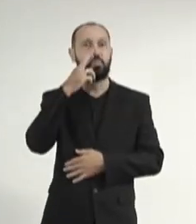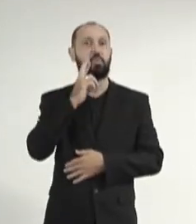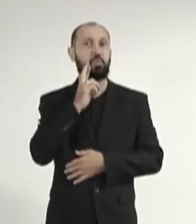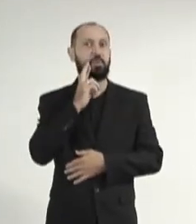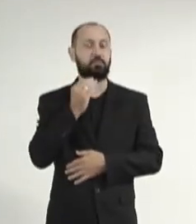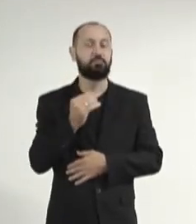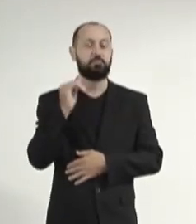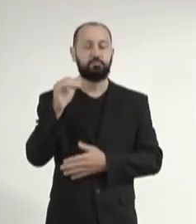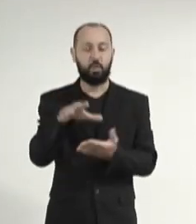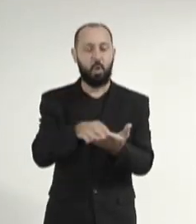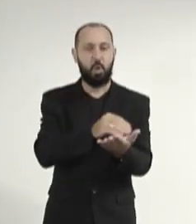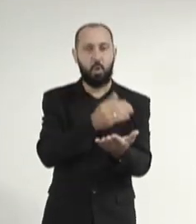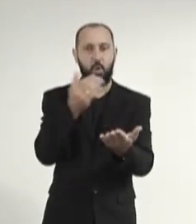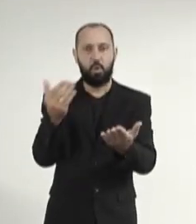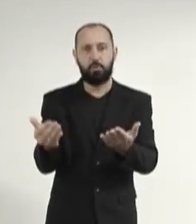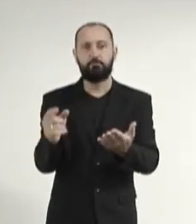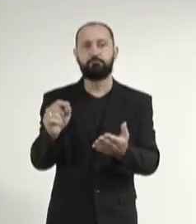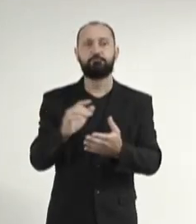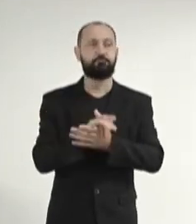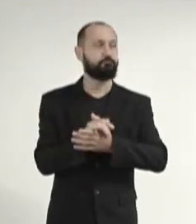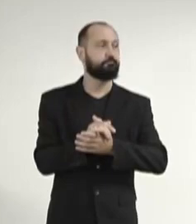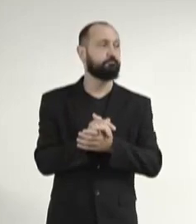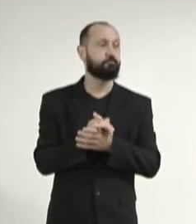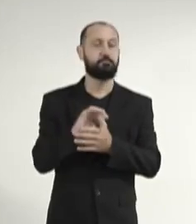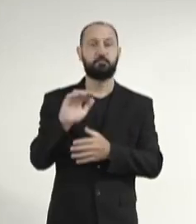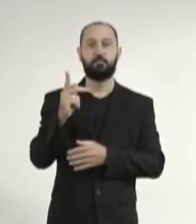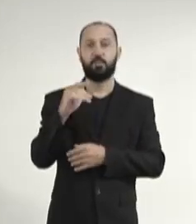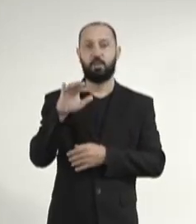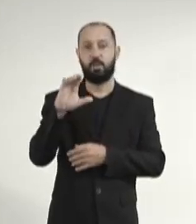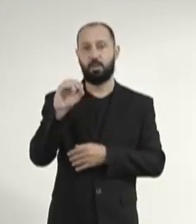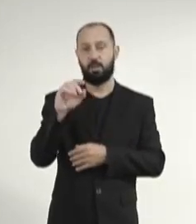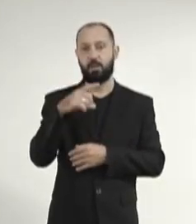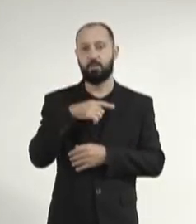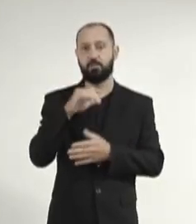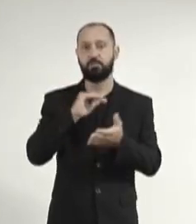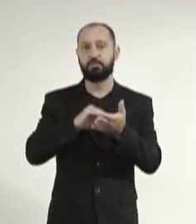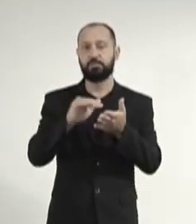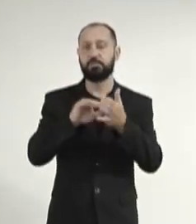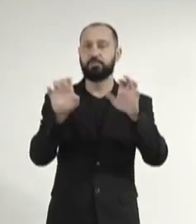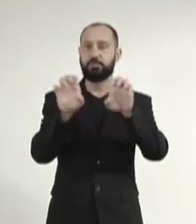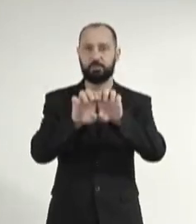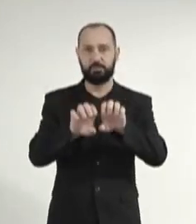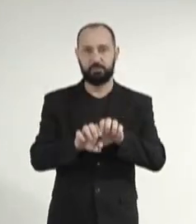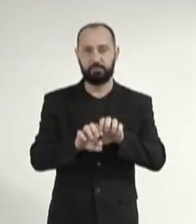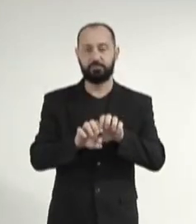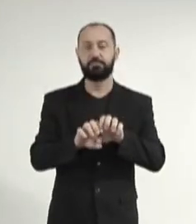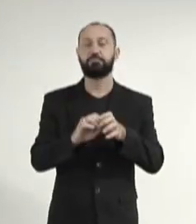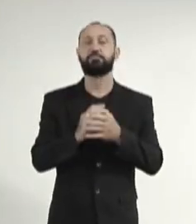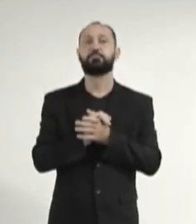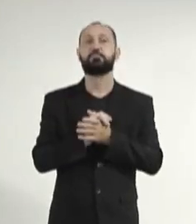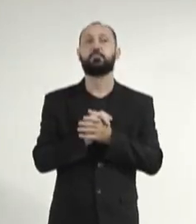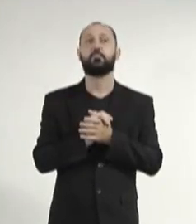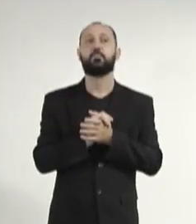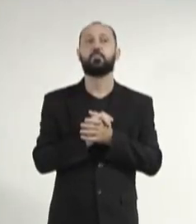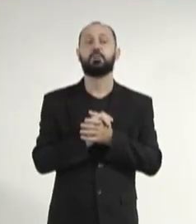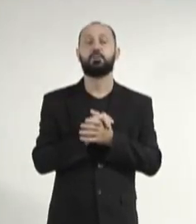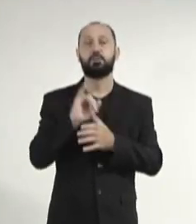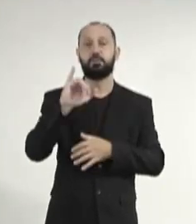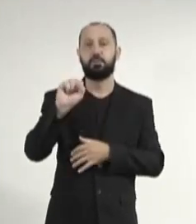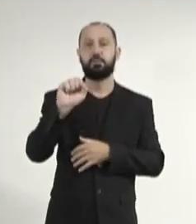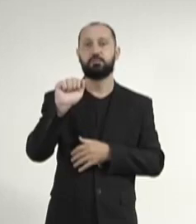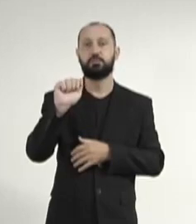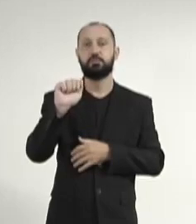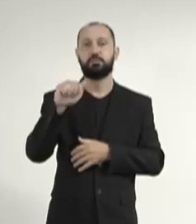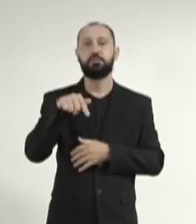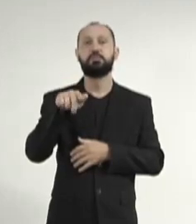cópia ao excelentíssimo senhor Hélio Pelufo, secretário estadual de Infraestrutura e CEILOG, e ao excelentíssimo senhor Isaac